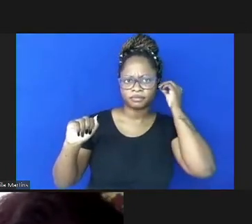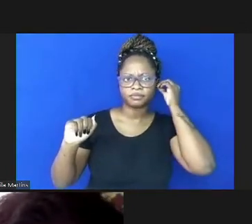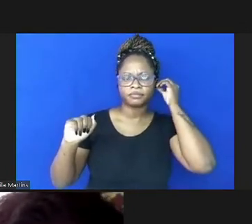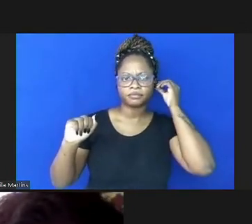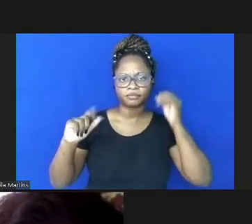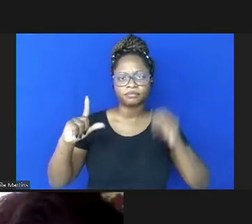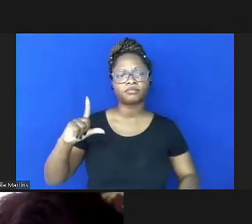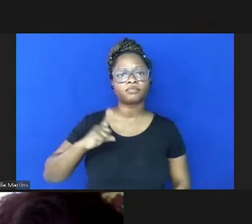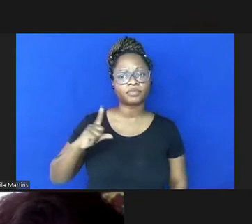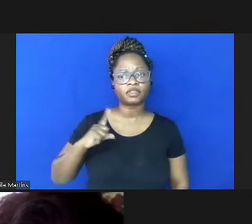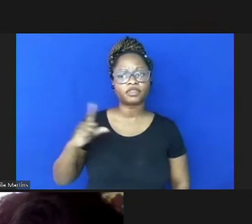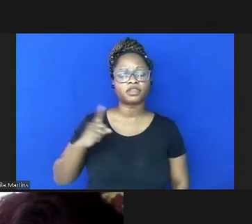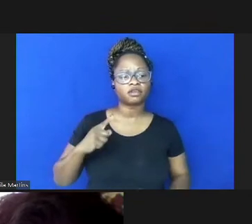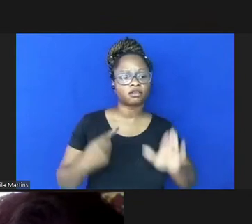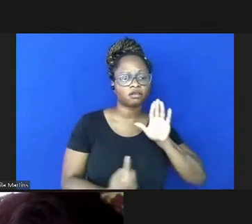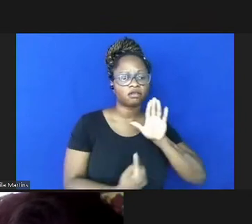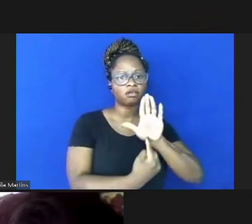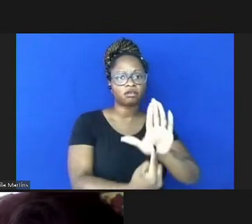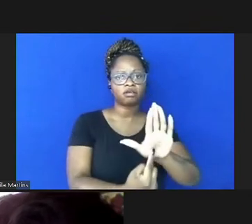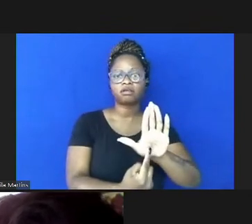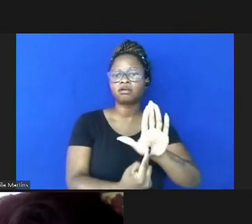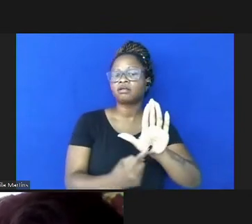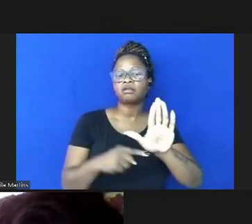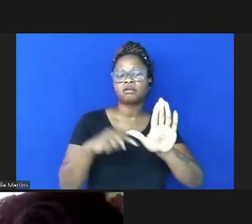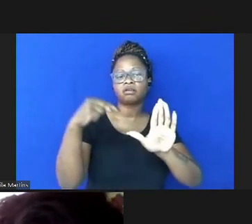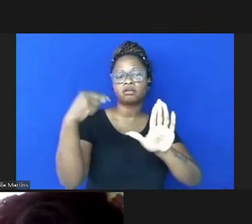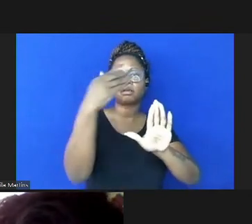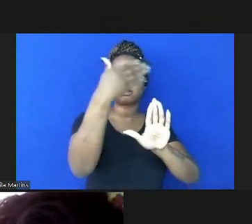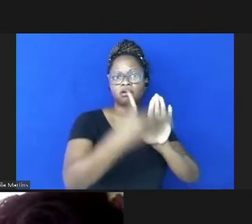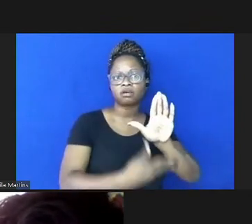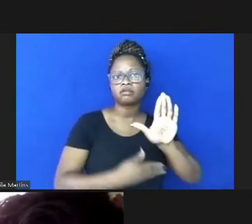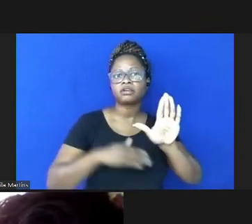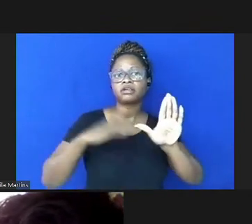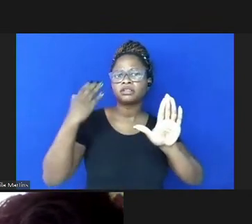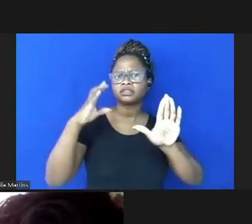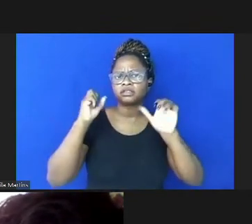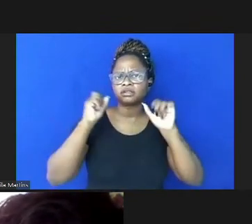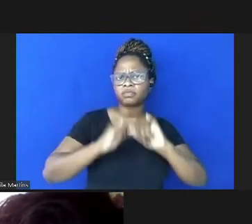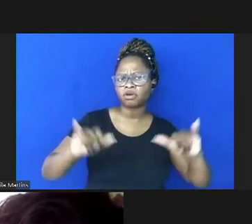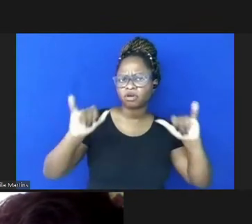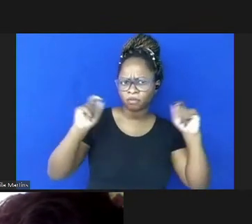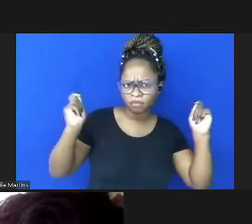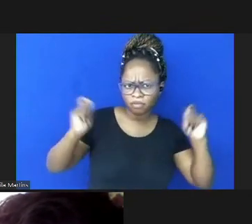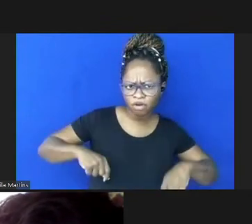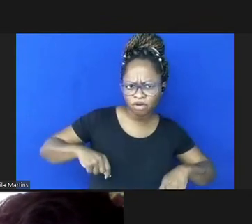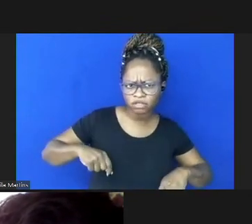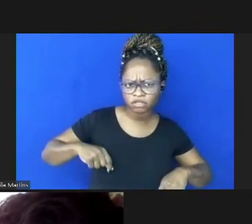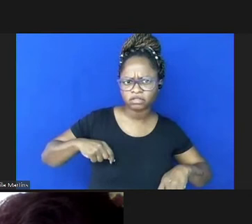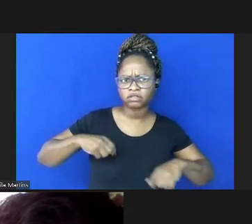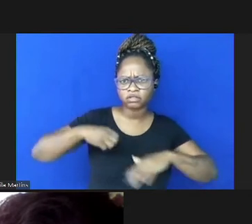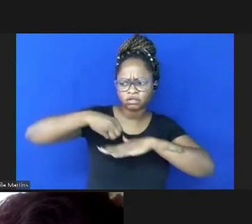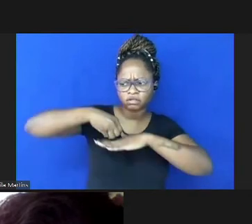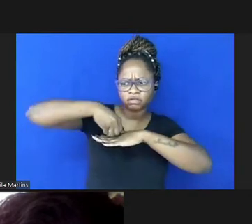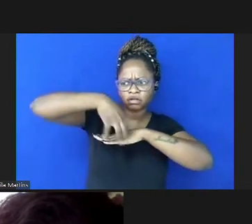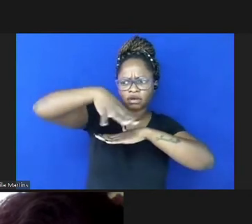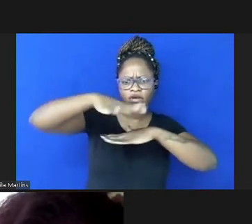As representações científicas podem comunicar isso para a mídia?